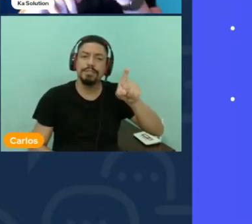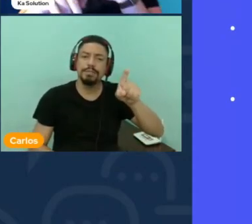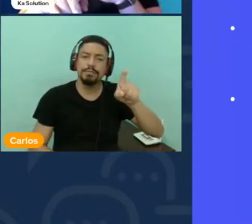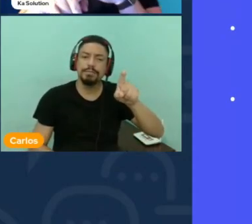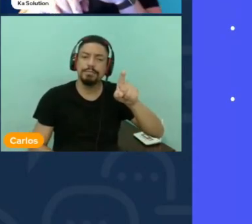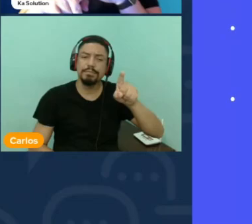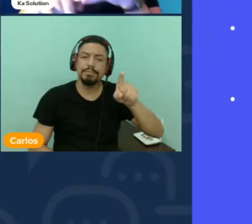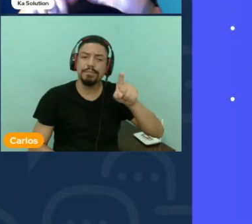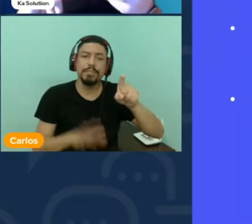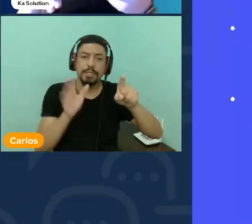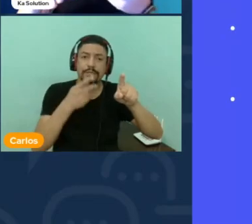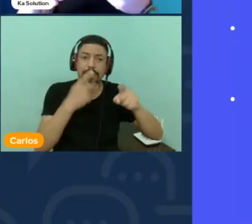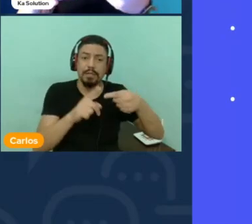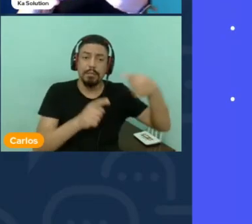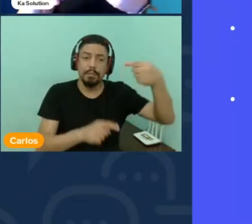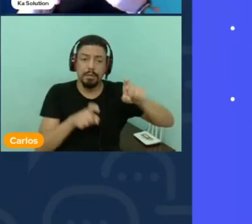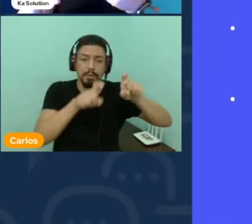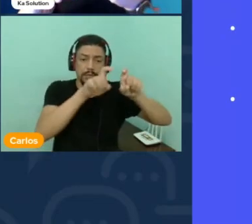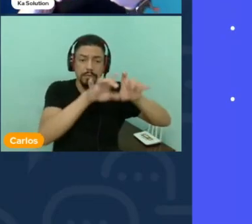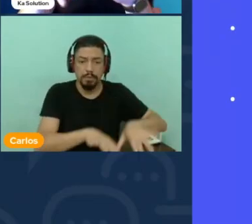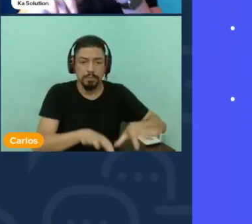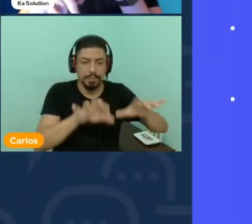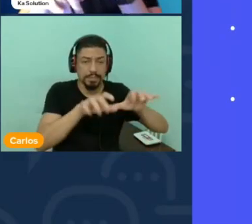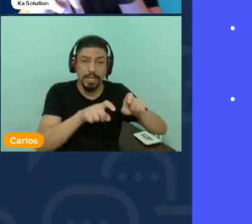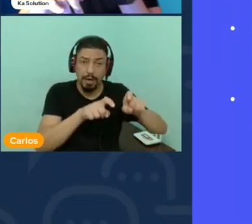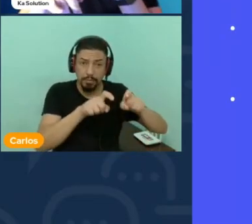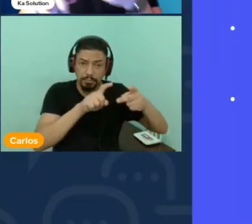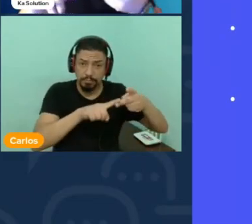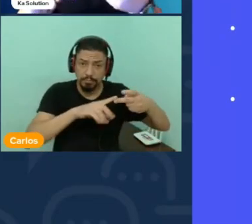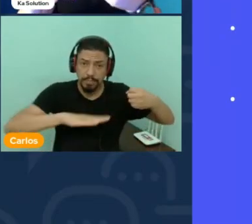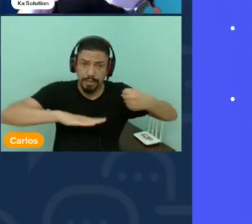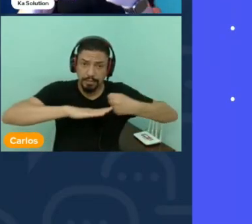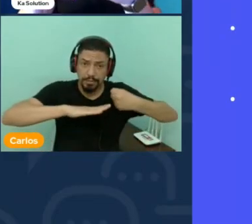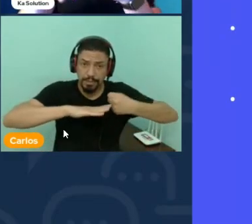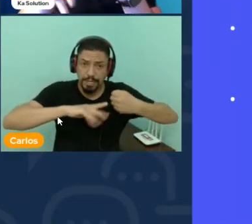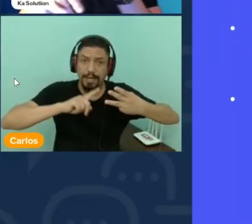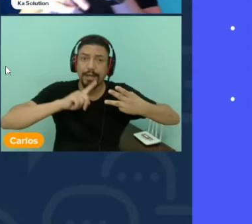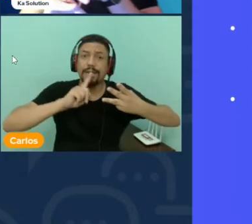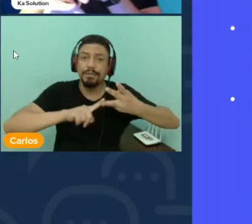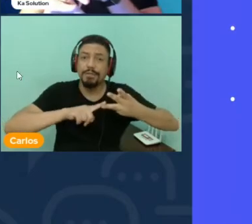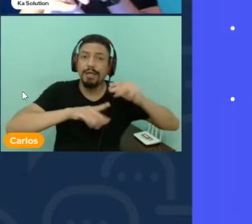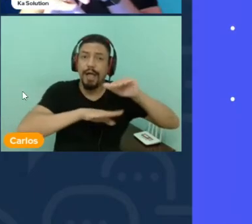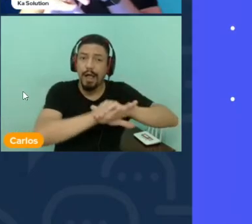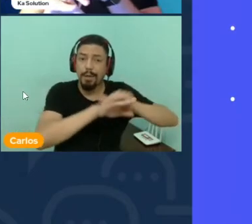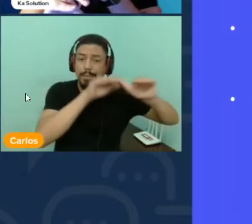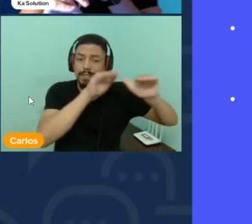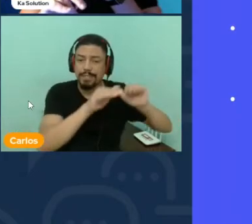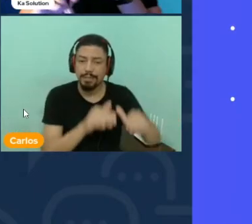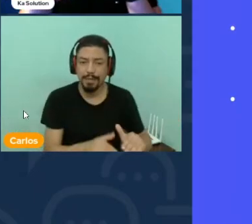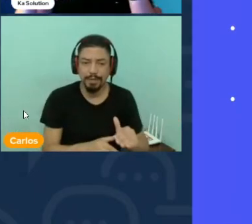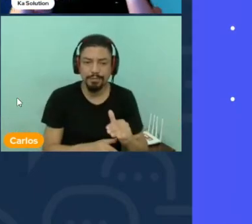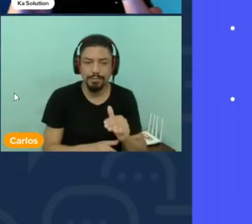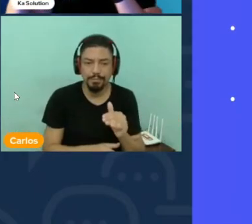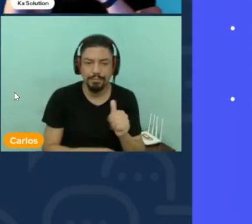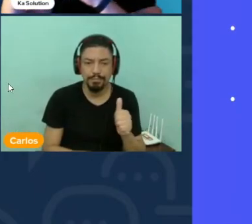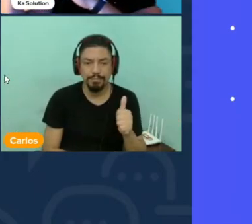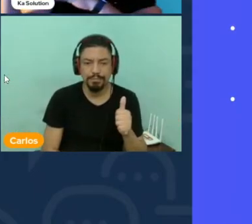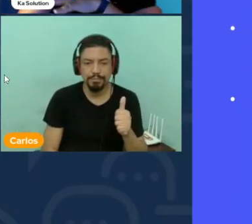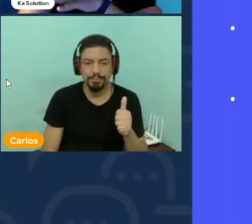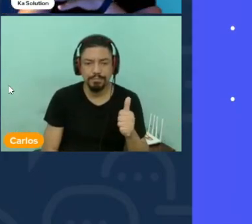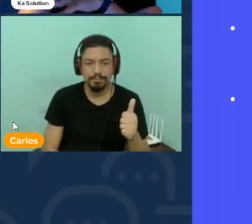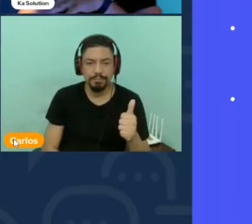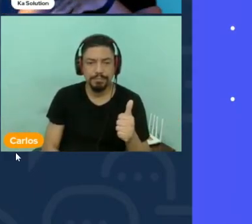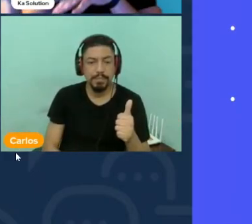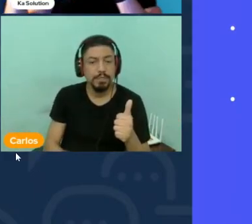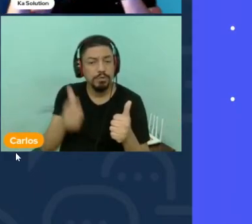de computação, a gente falou de banco de dados e a gente falou de armazenamento. E, de novo, fiquem